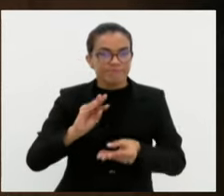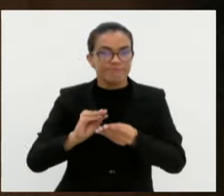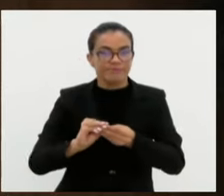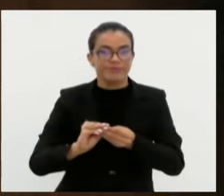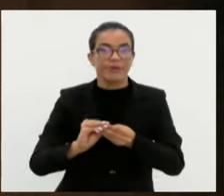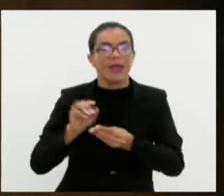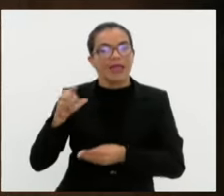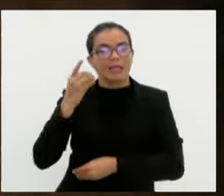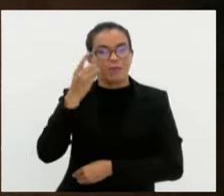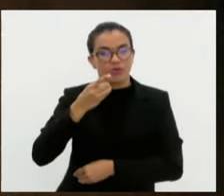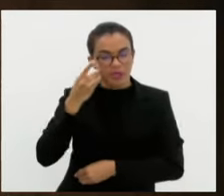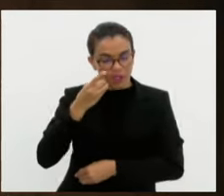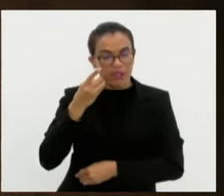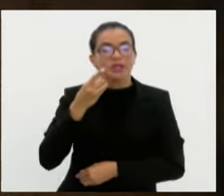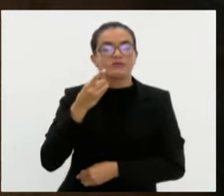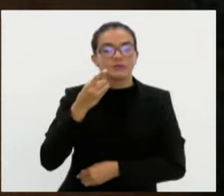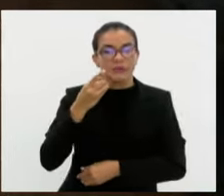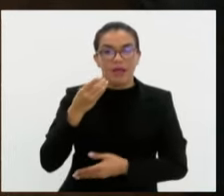colocar a nossa deputada,